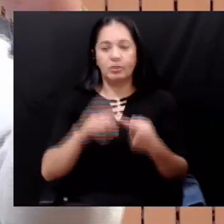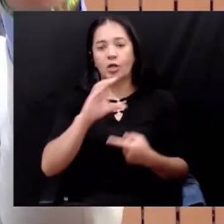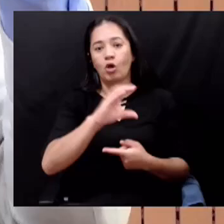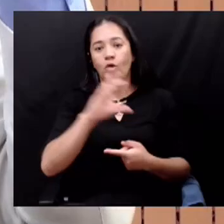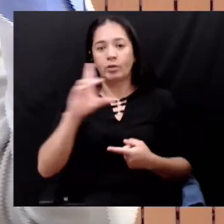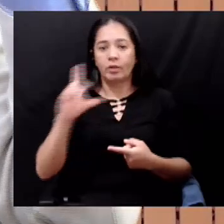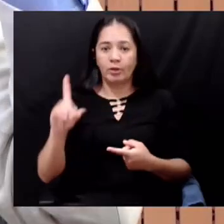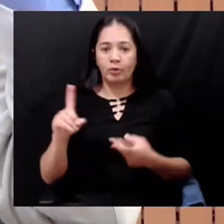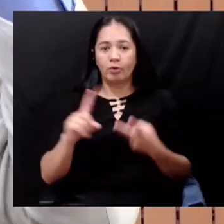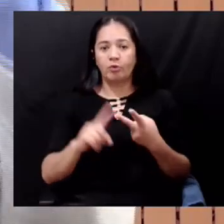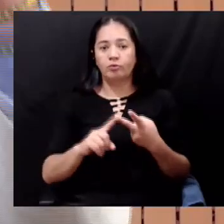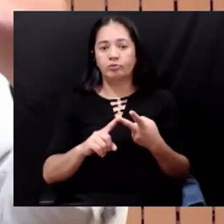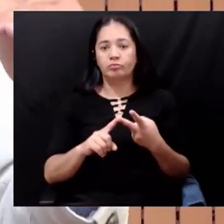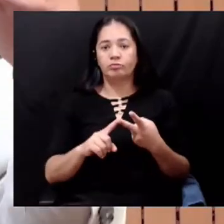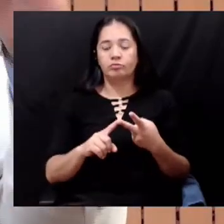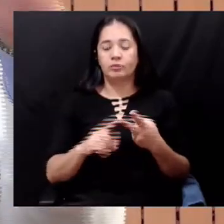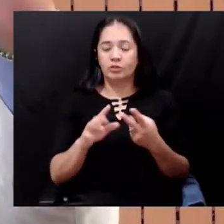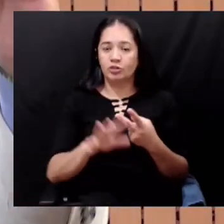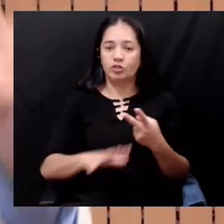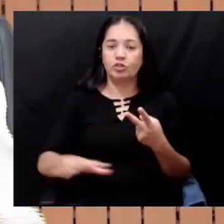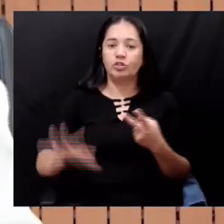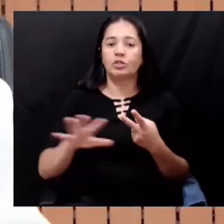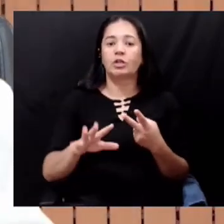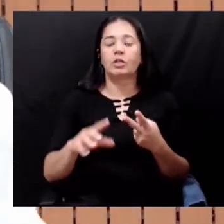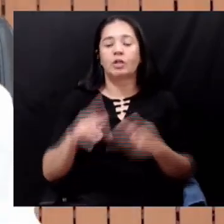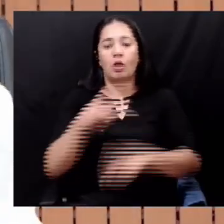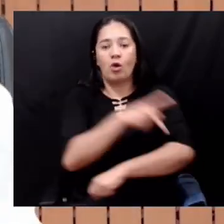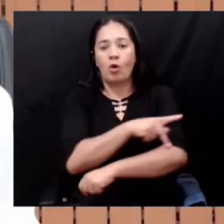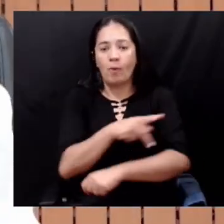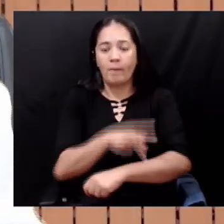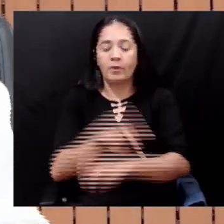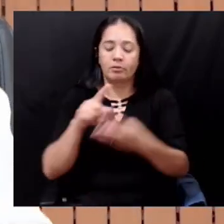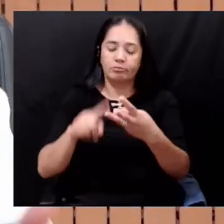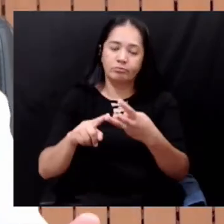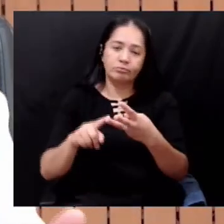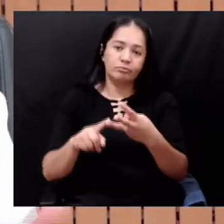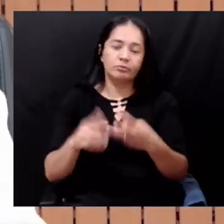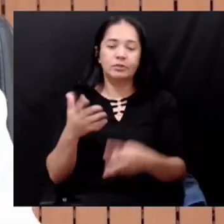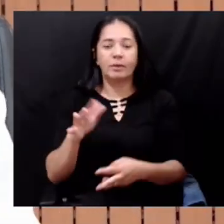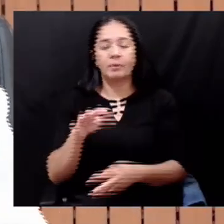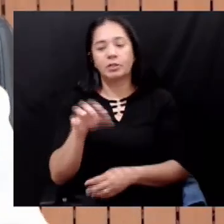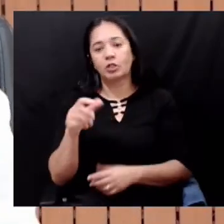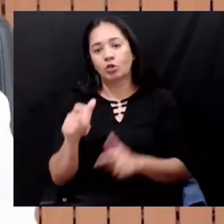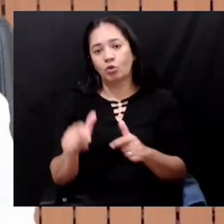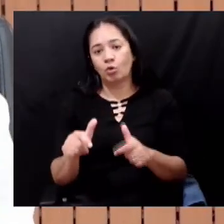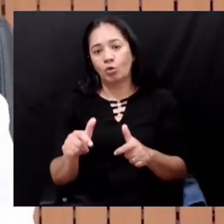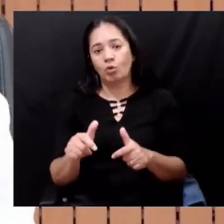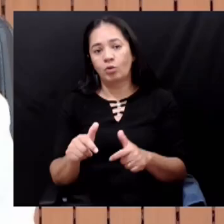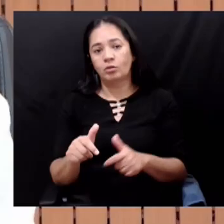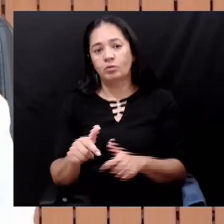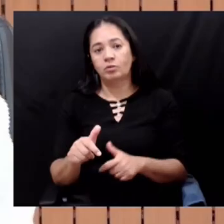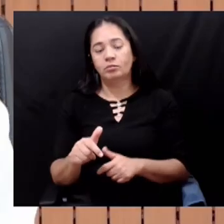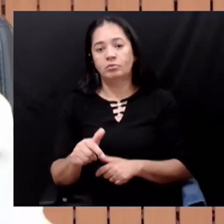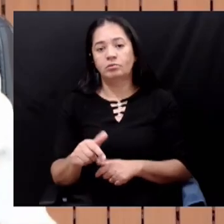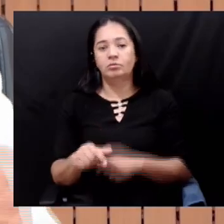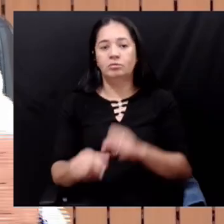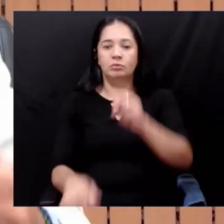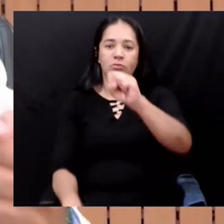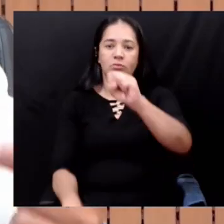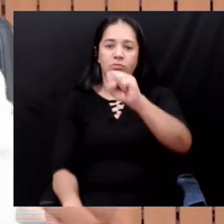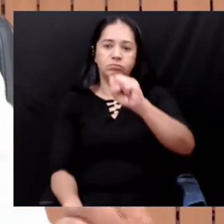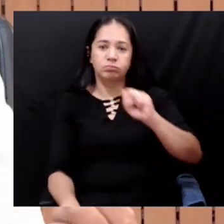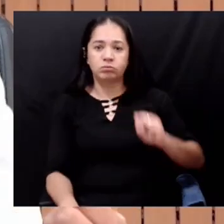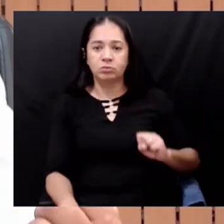geral adjunto, coordenador pedagógico adjunto, dependendo da região, como a Sudeste, mas principalmente a Nordeste, que